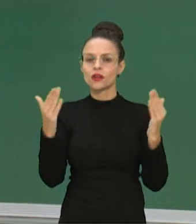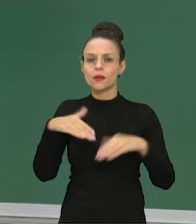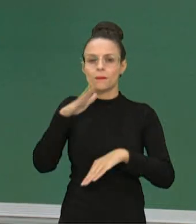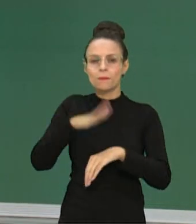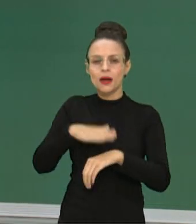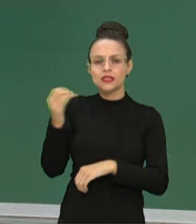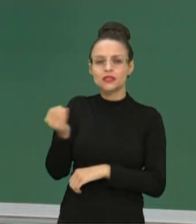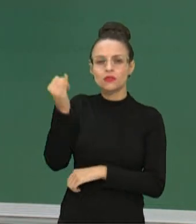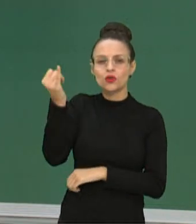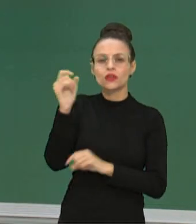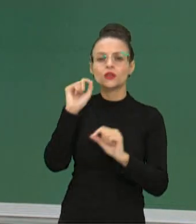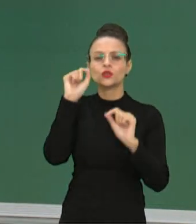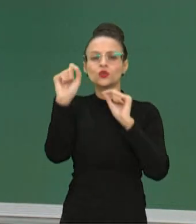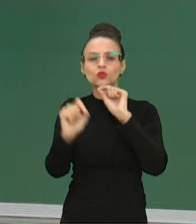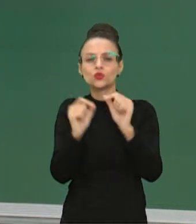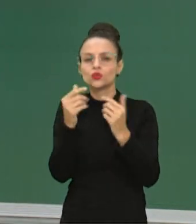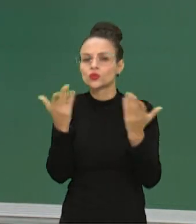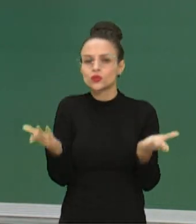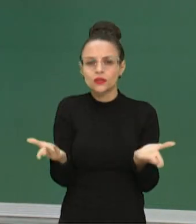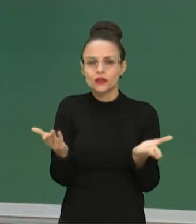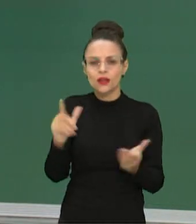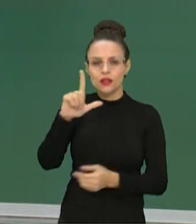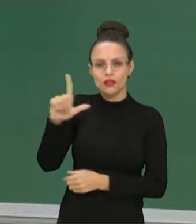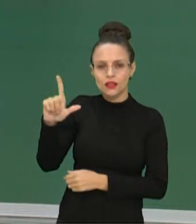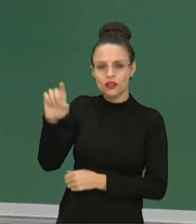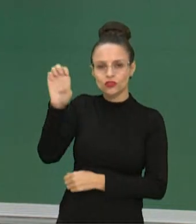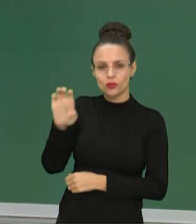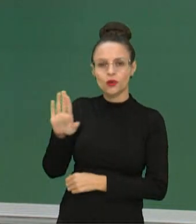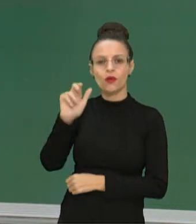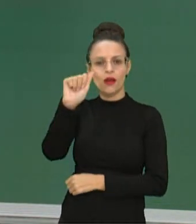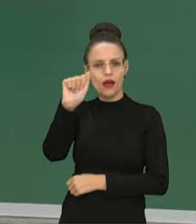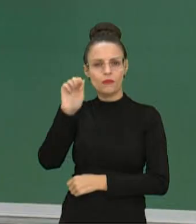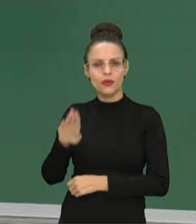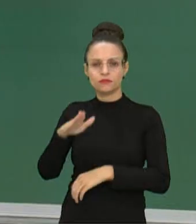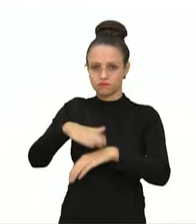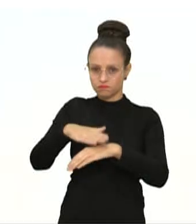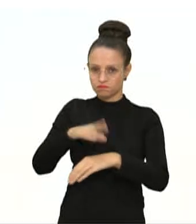do leste europeu foi o quê? Letra A ou letra B com você?